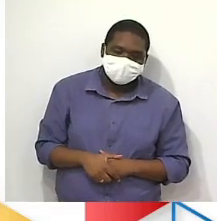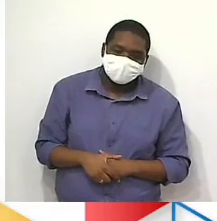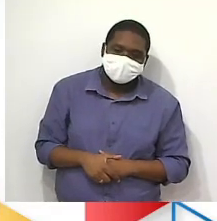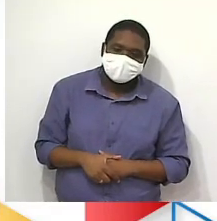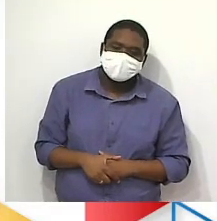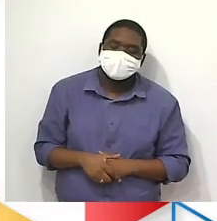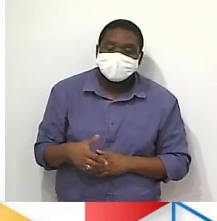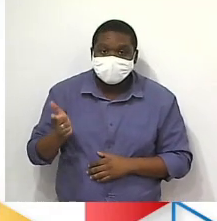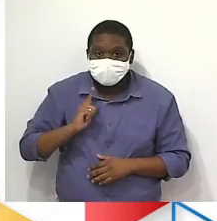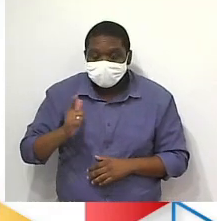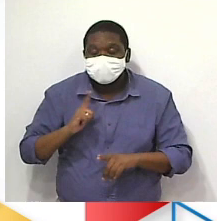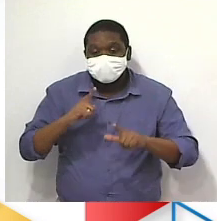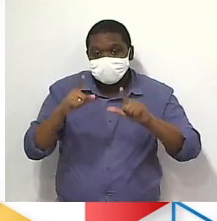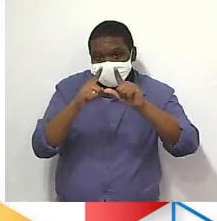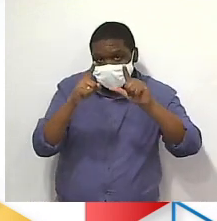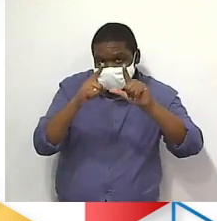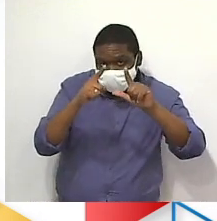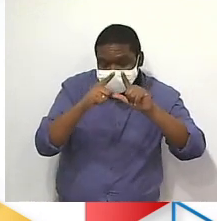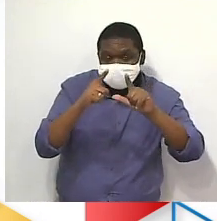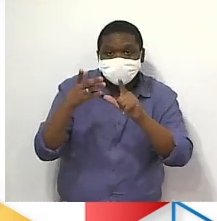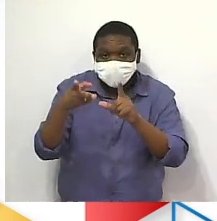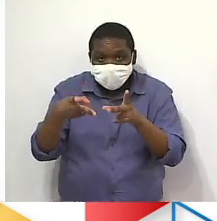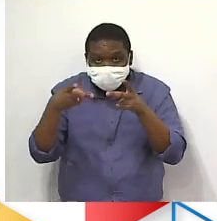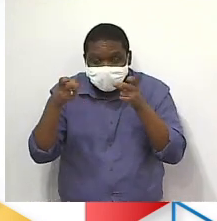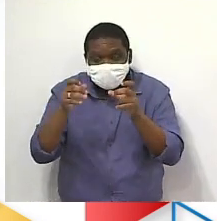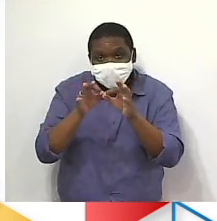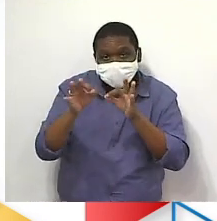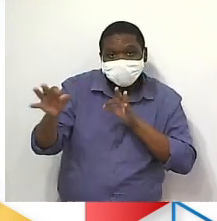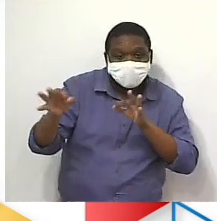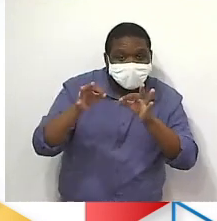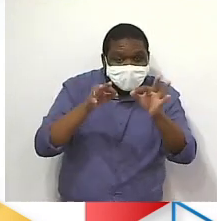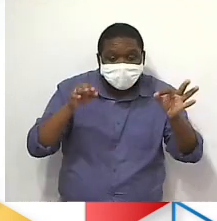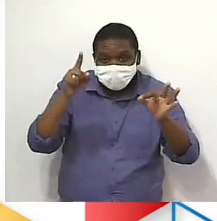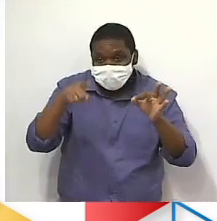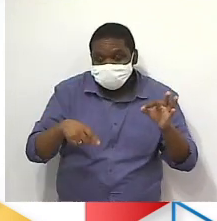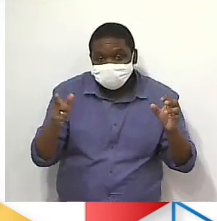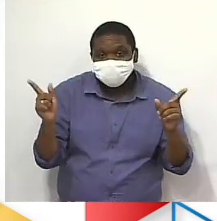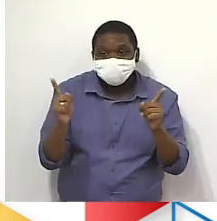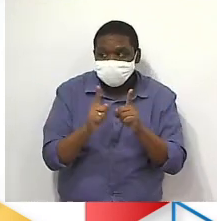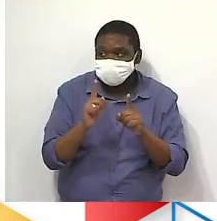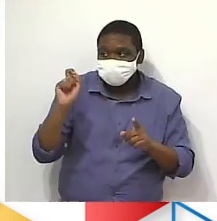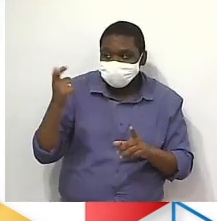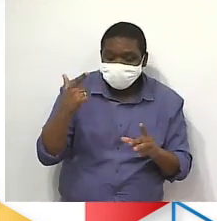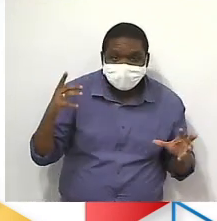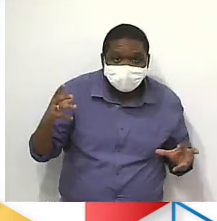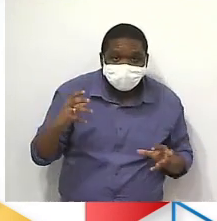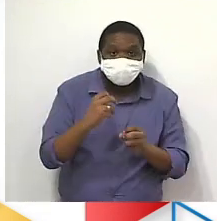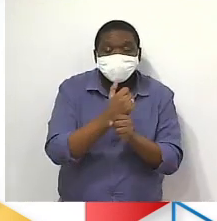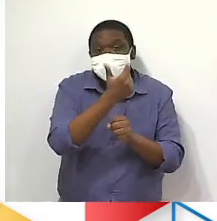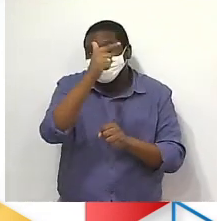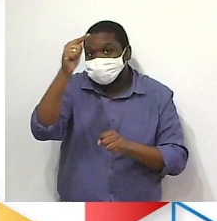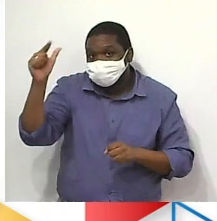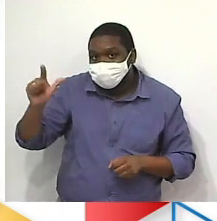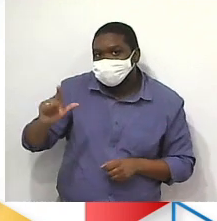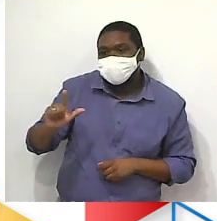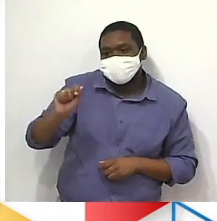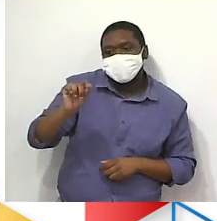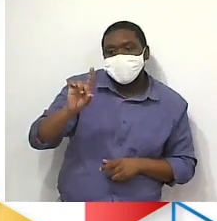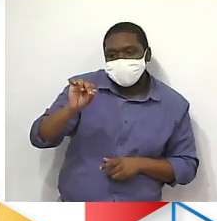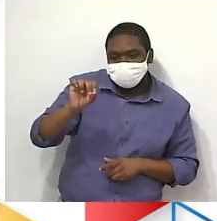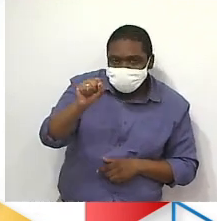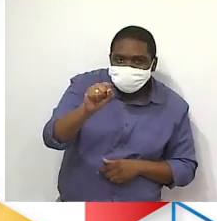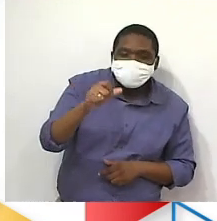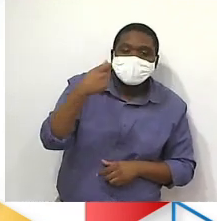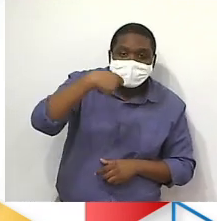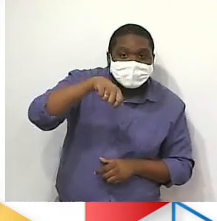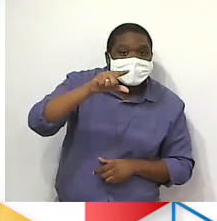todo o triângulo, a medida de qualquer lado é menor que a soma das medidas dos outros dois, tá bom? Então ele tem